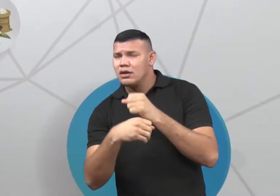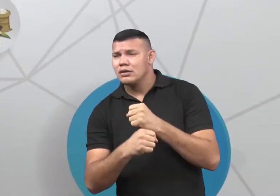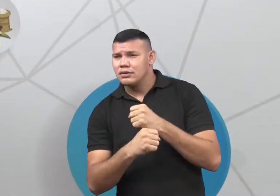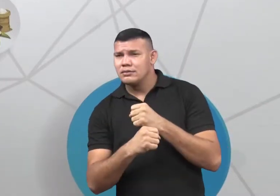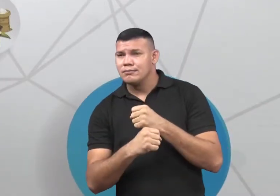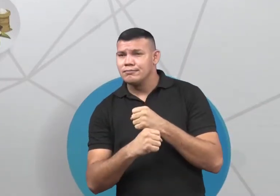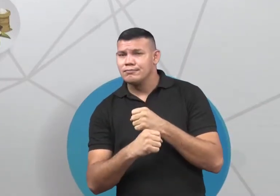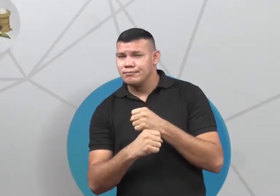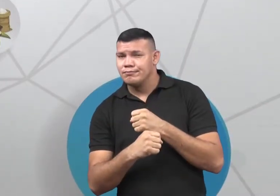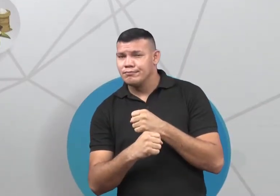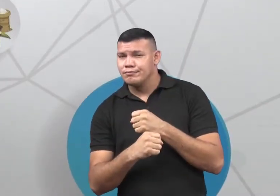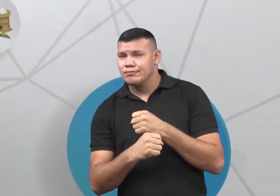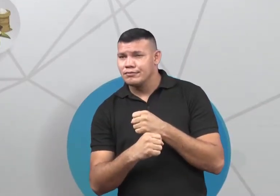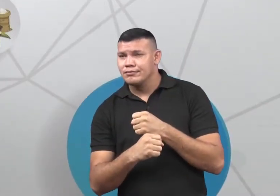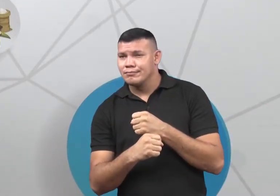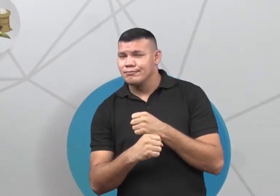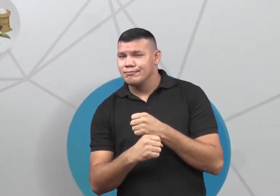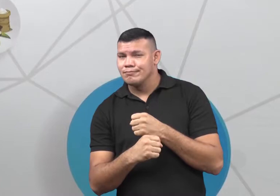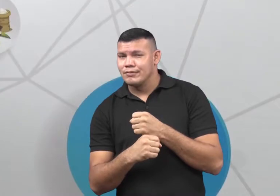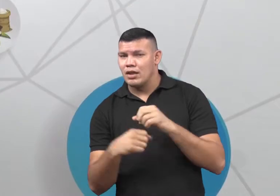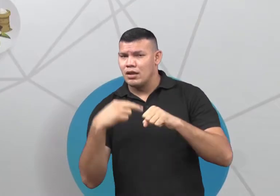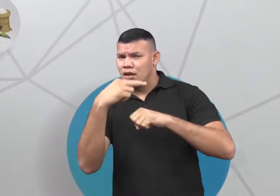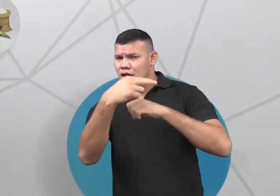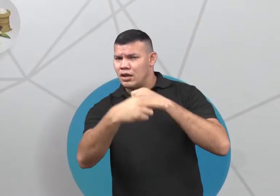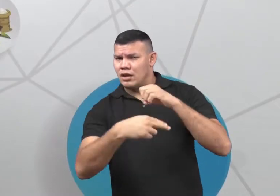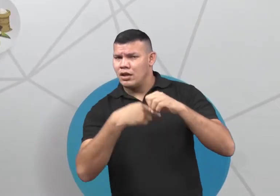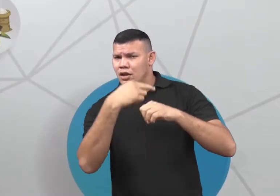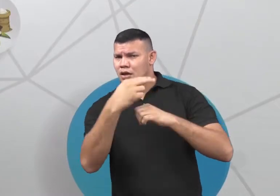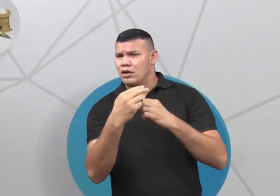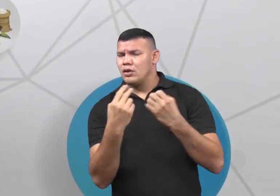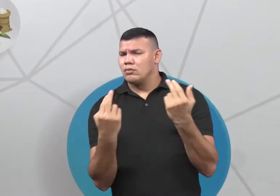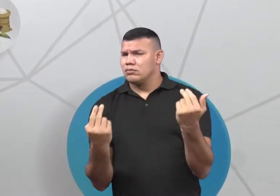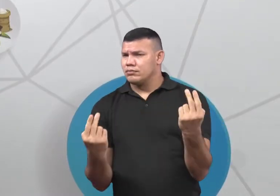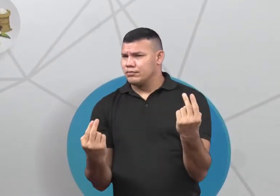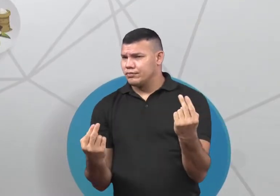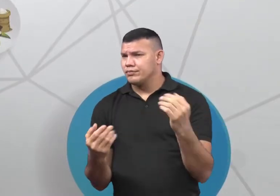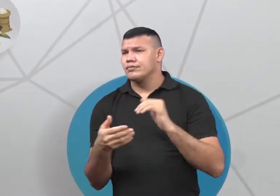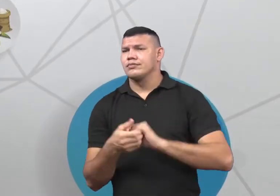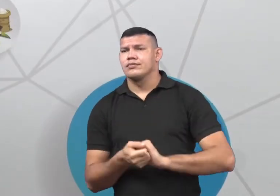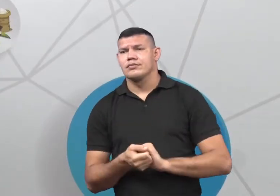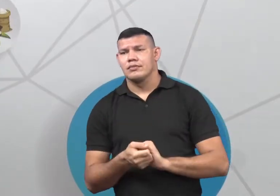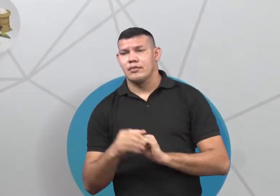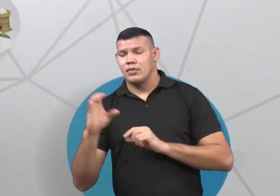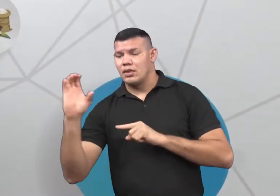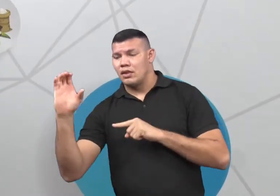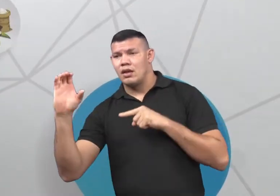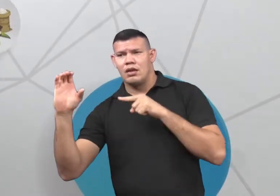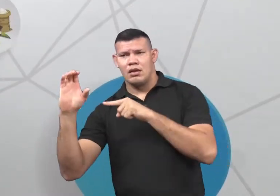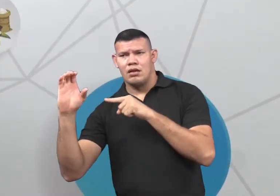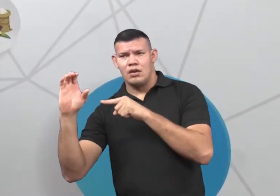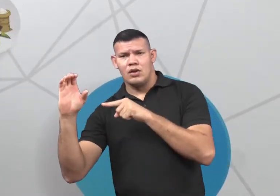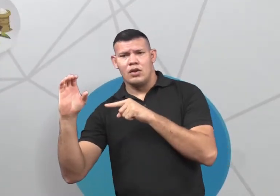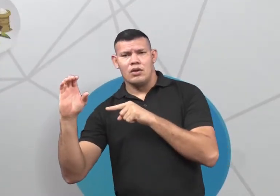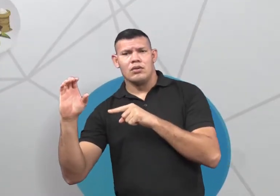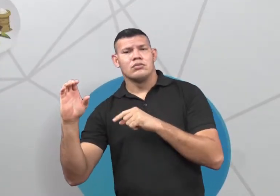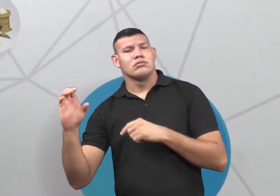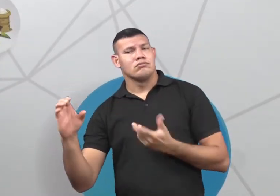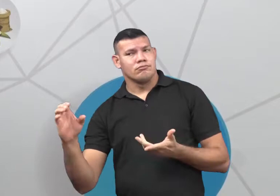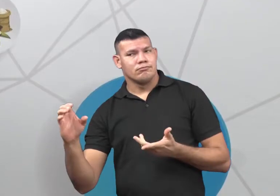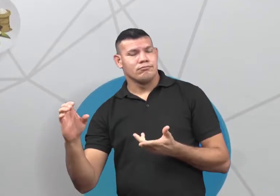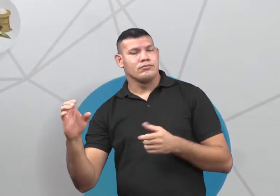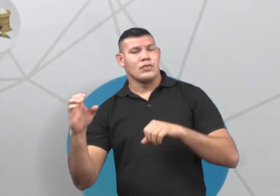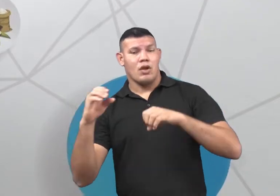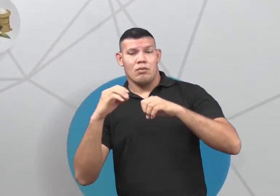igual vai ser a quantidade de nêutrons. Carbono vão ter 8 nêutrons e nitrogênio vão ter